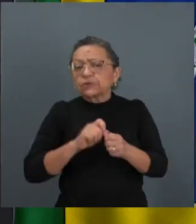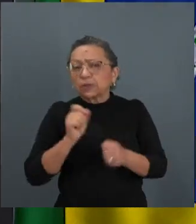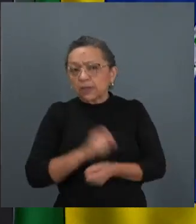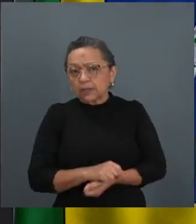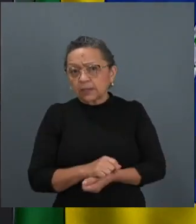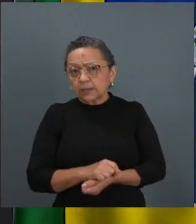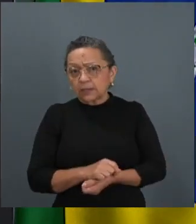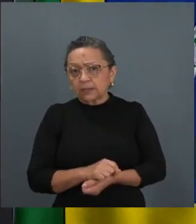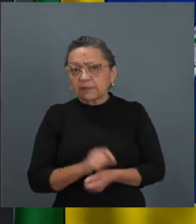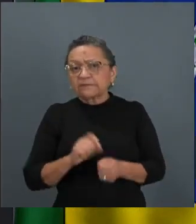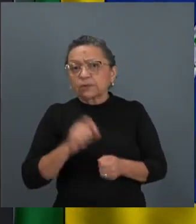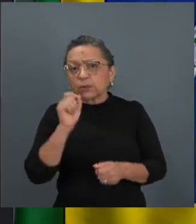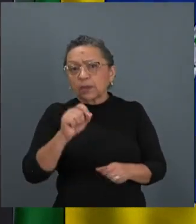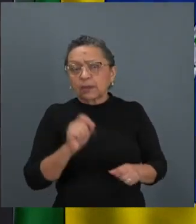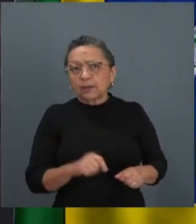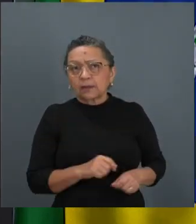fiscal?